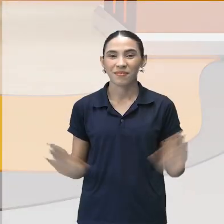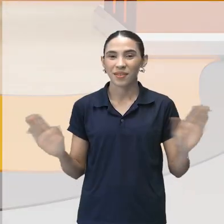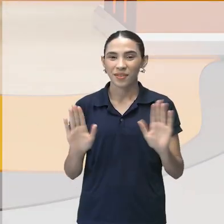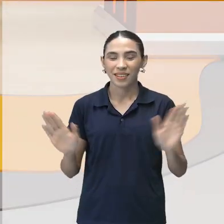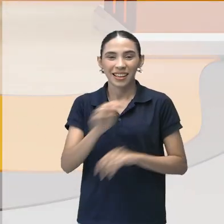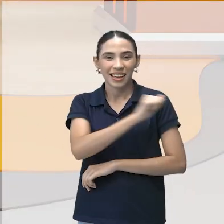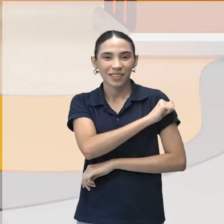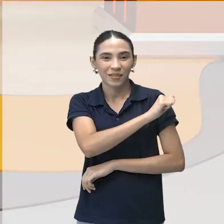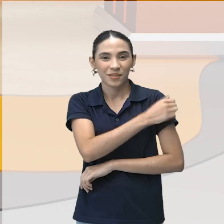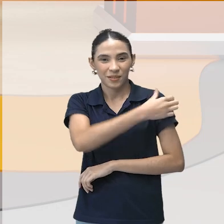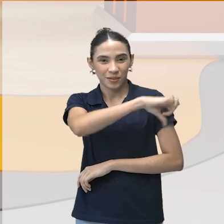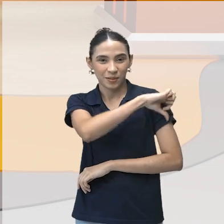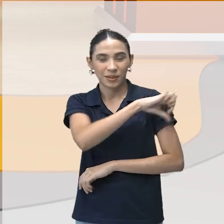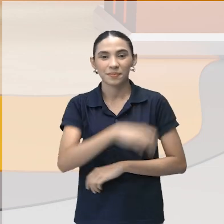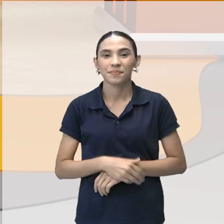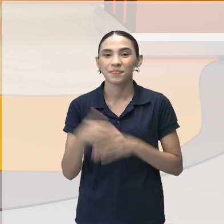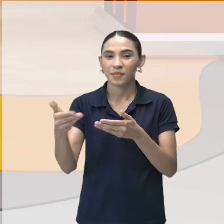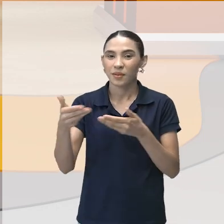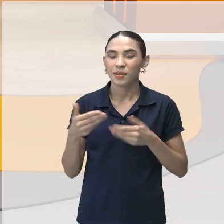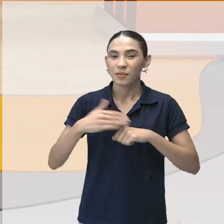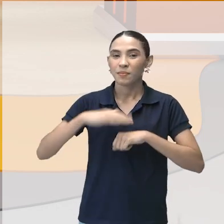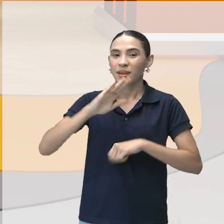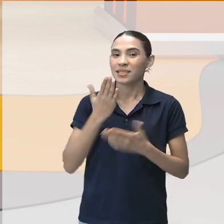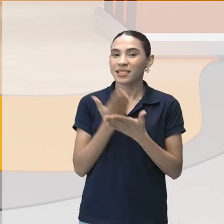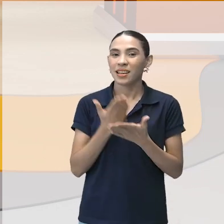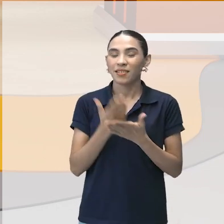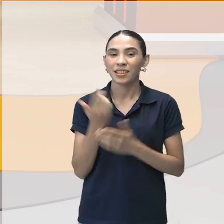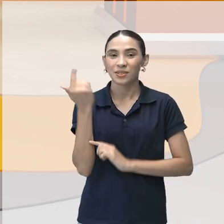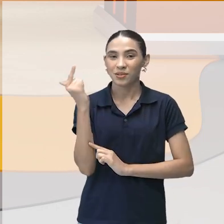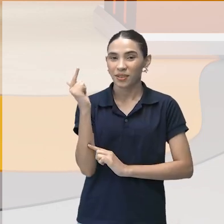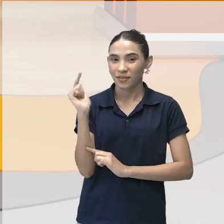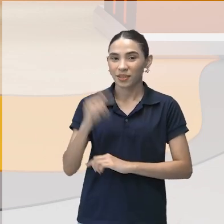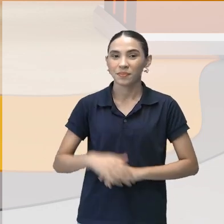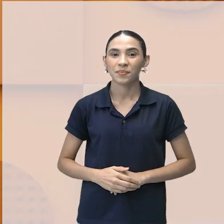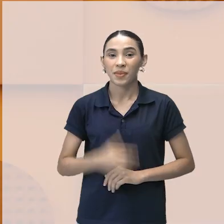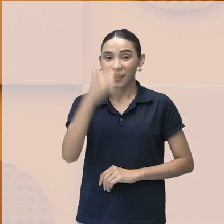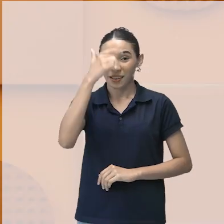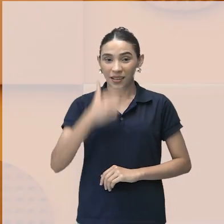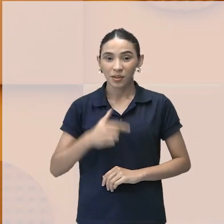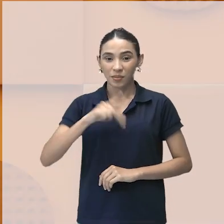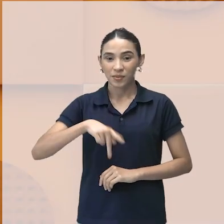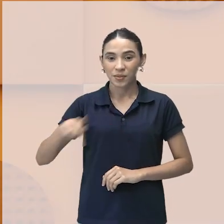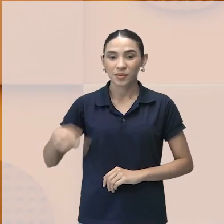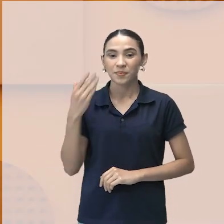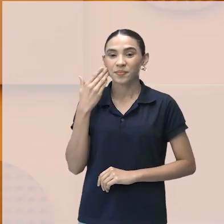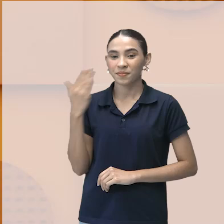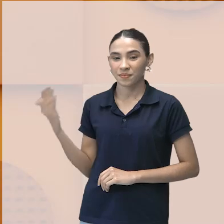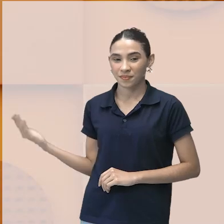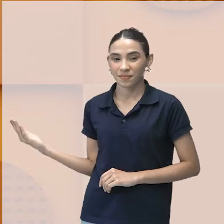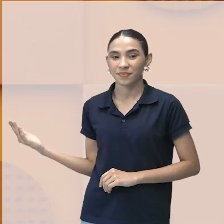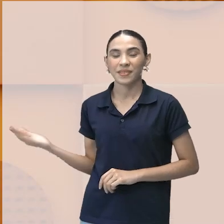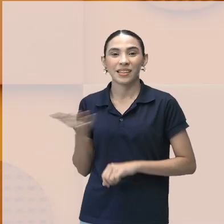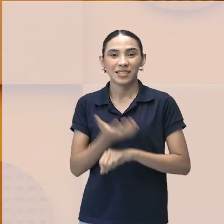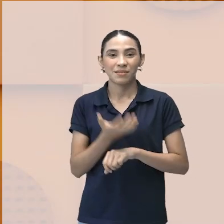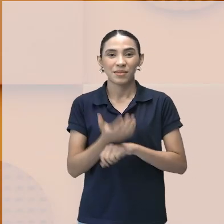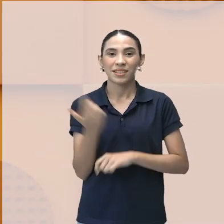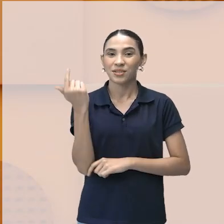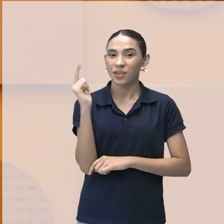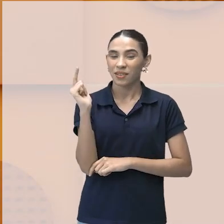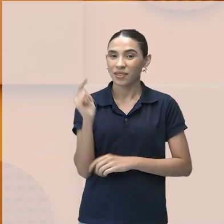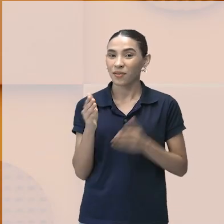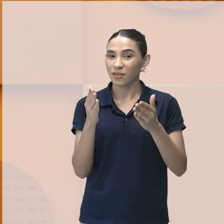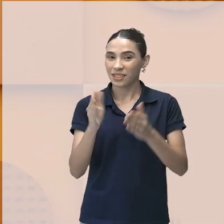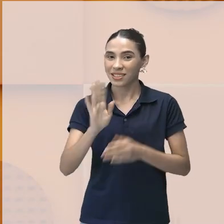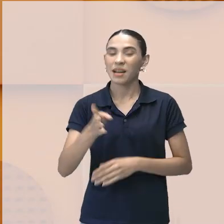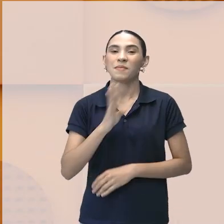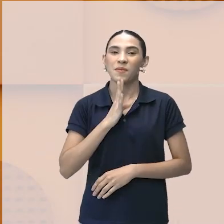Olá, alunos do nono ano, sejam muito bem-vindos a mais uma aula de Geografia. Eu sou o professor Ilson do Nascimento, do componente de Geografia, vocês